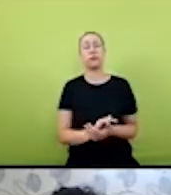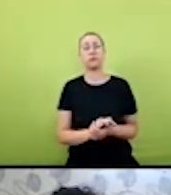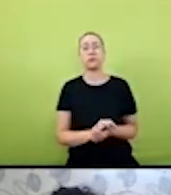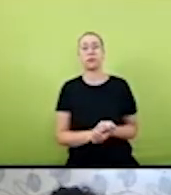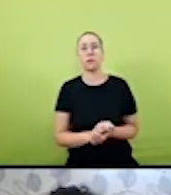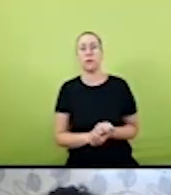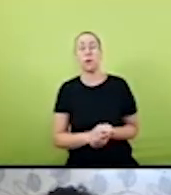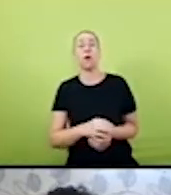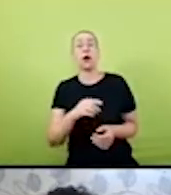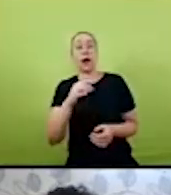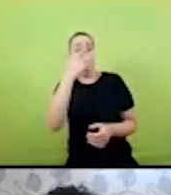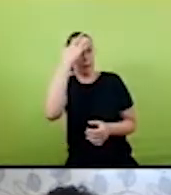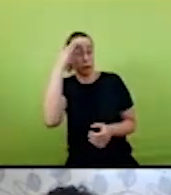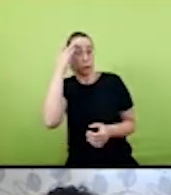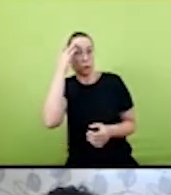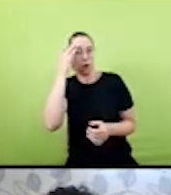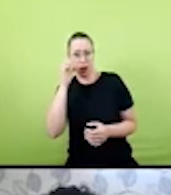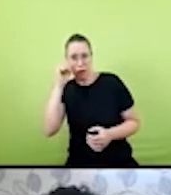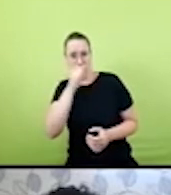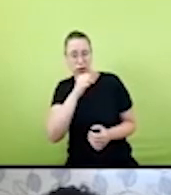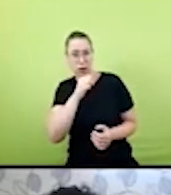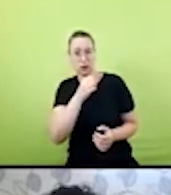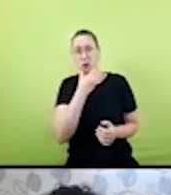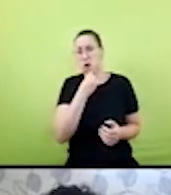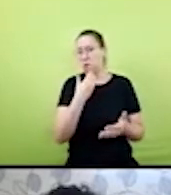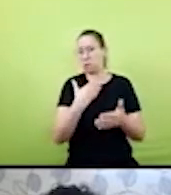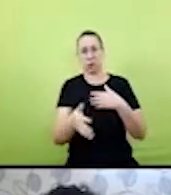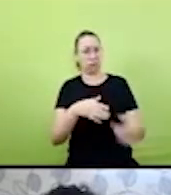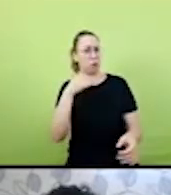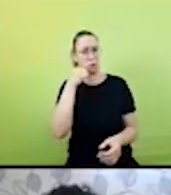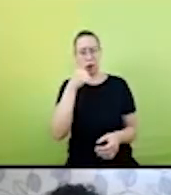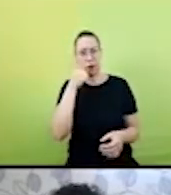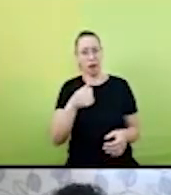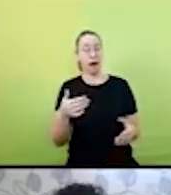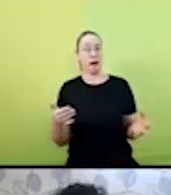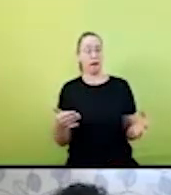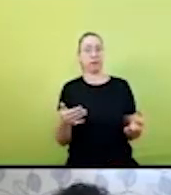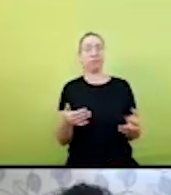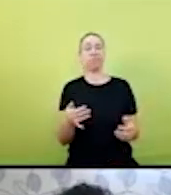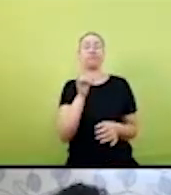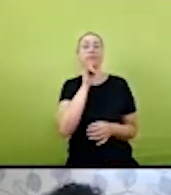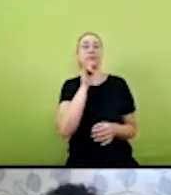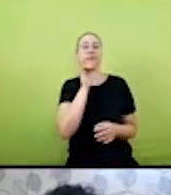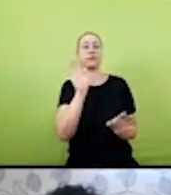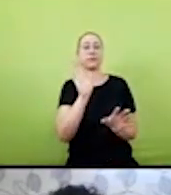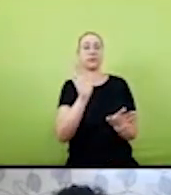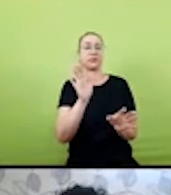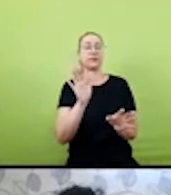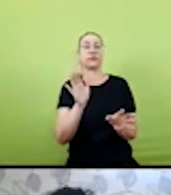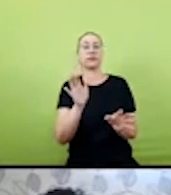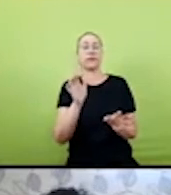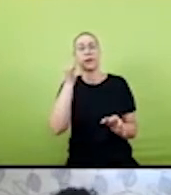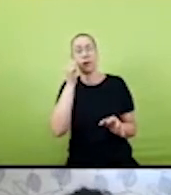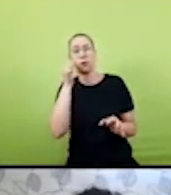ou mulher. Então, quando uma vítima, ela tem uma relação homoafetiva, ou ela é vítima da irmã, ou ela é vítima